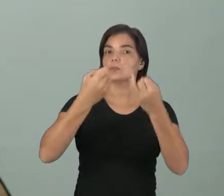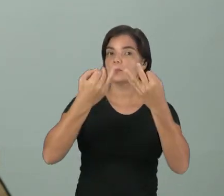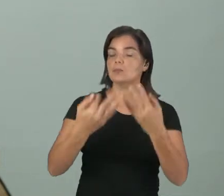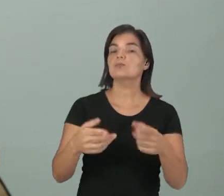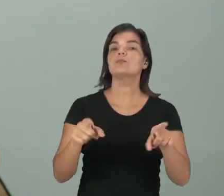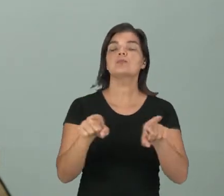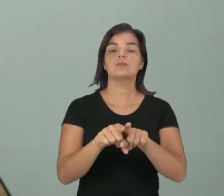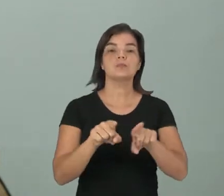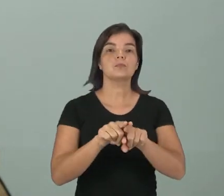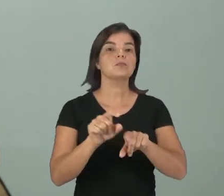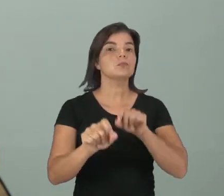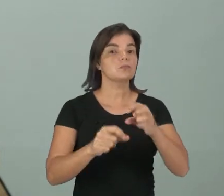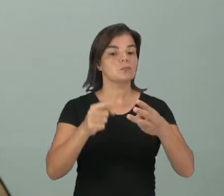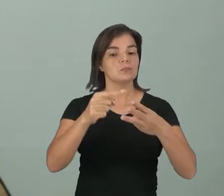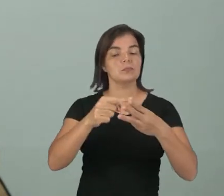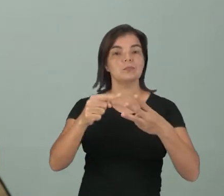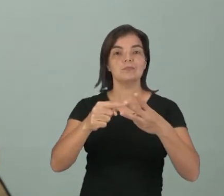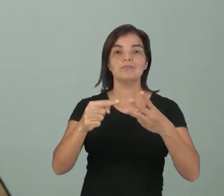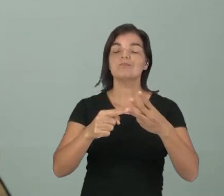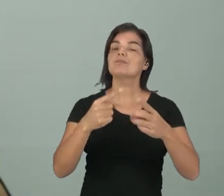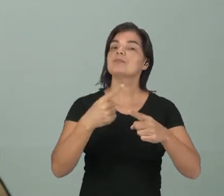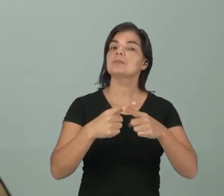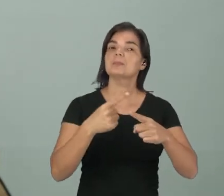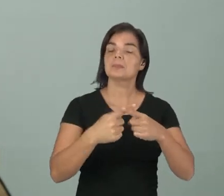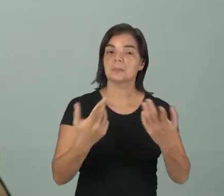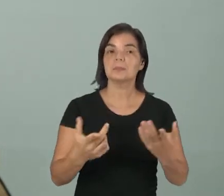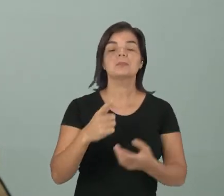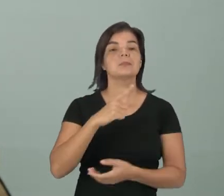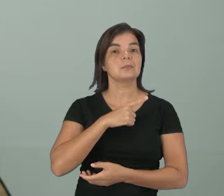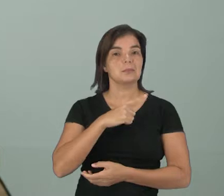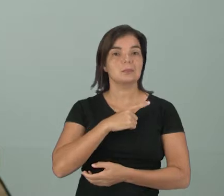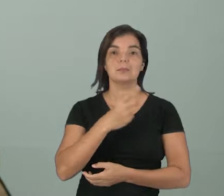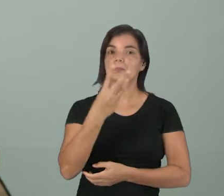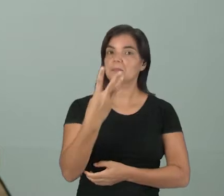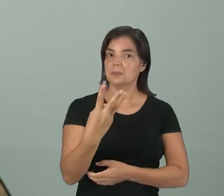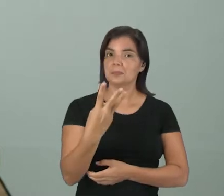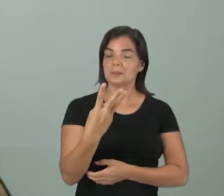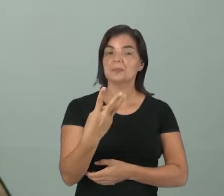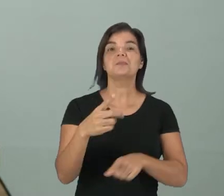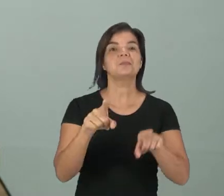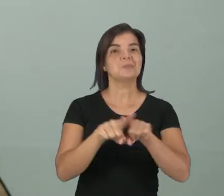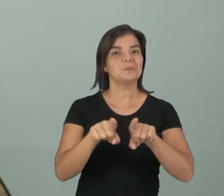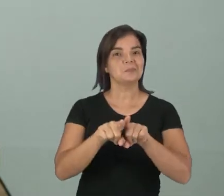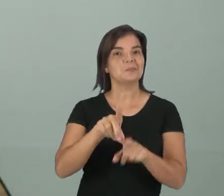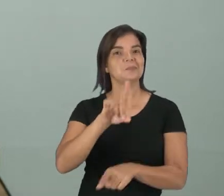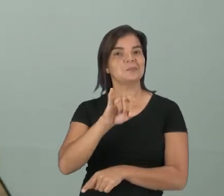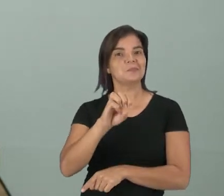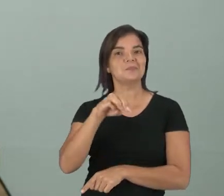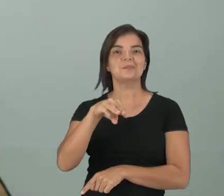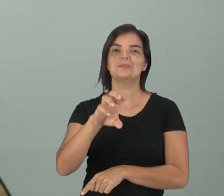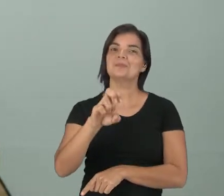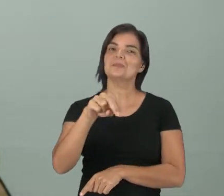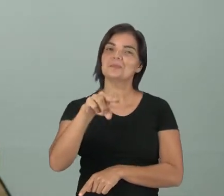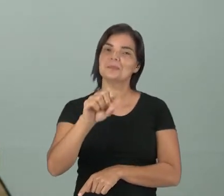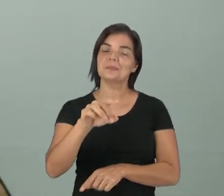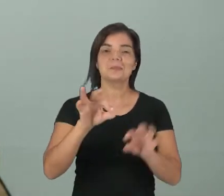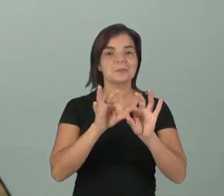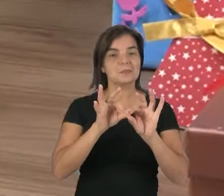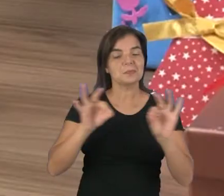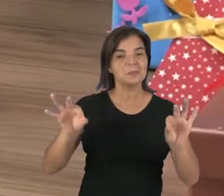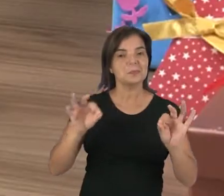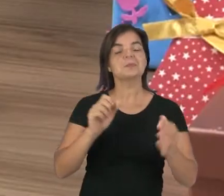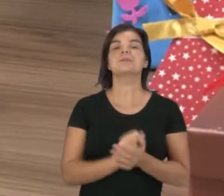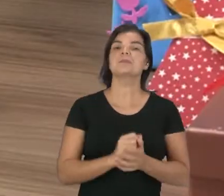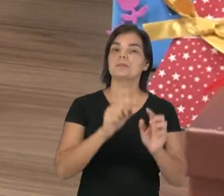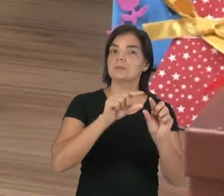Falamos que elas são chamadas de tridimensionais por quê? Porque elas possuem 3 dimensões, isso mesmo. Elas possuem comprimento,